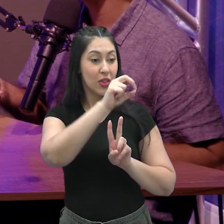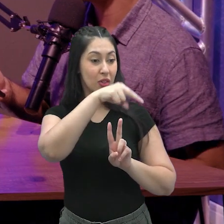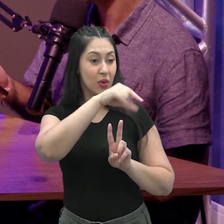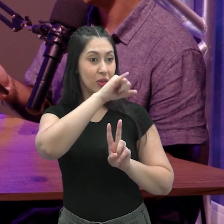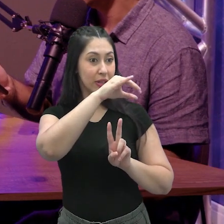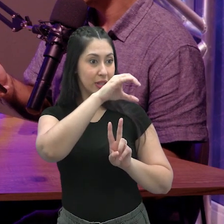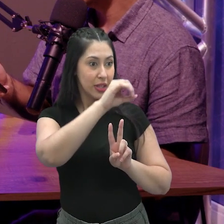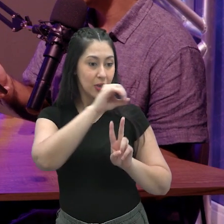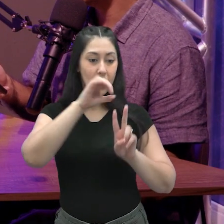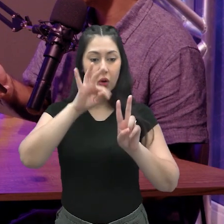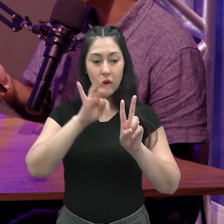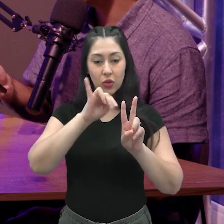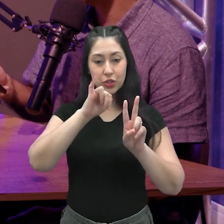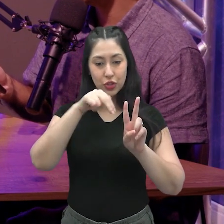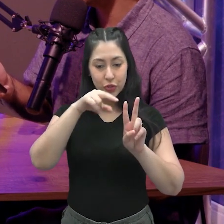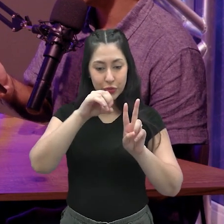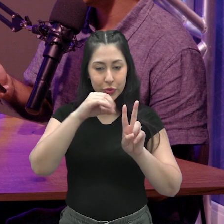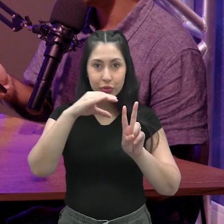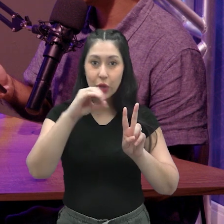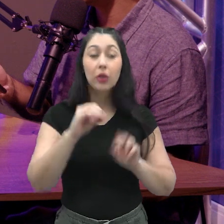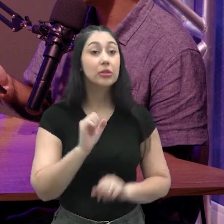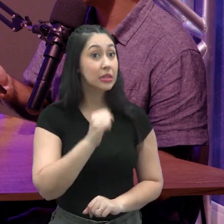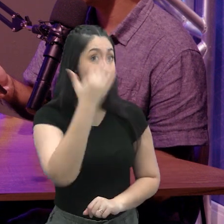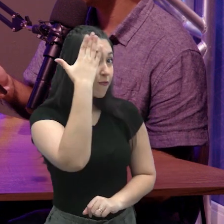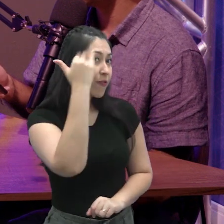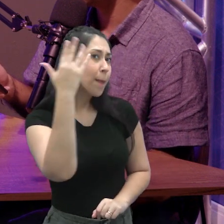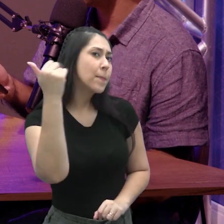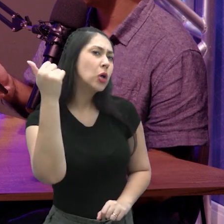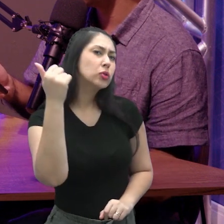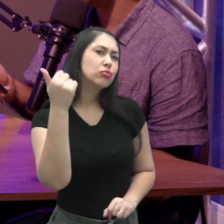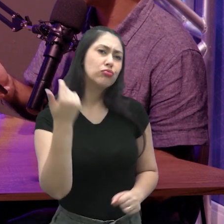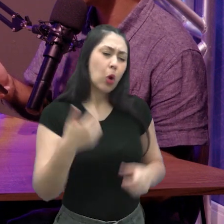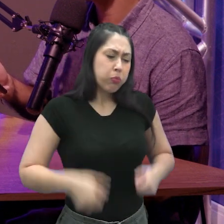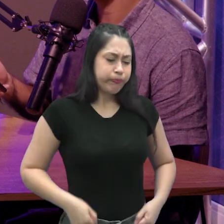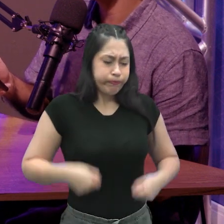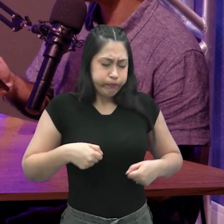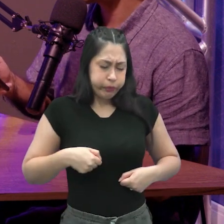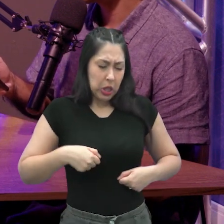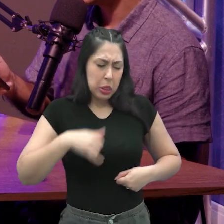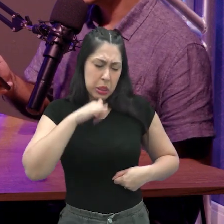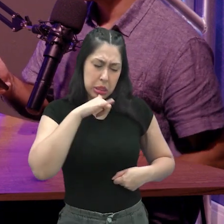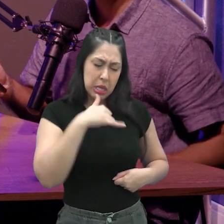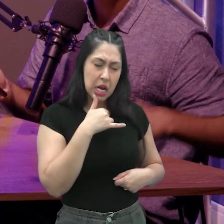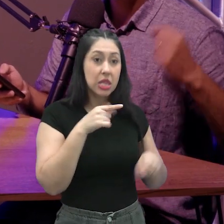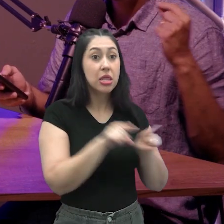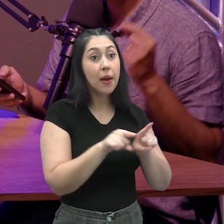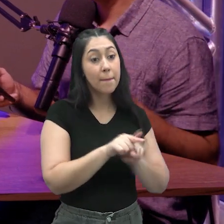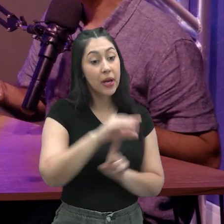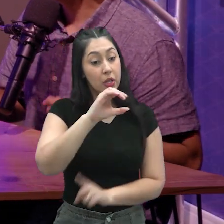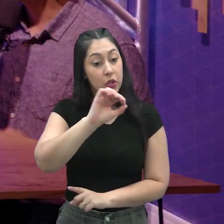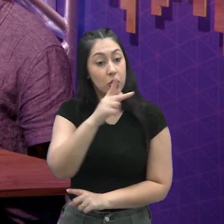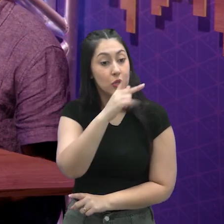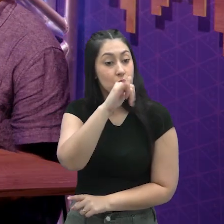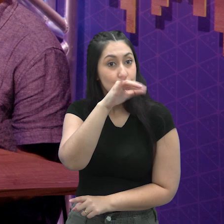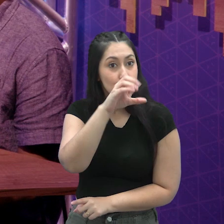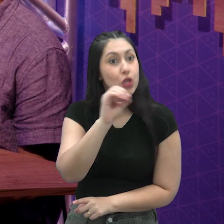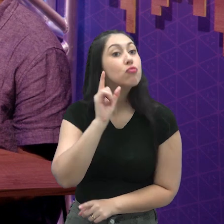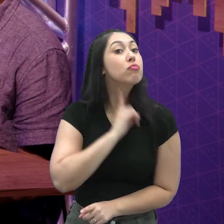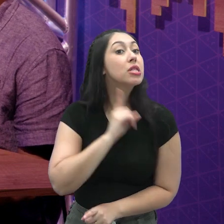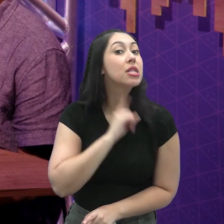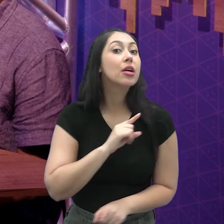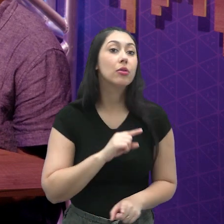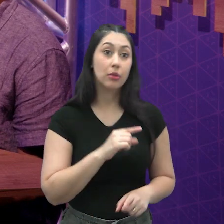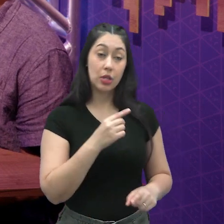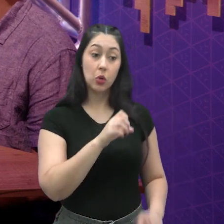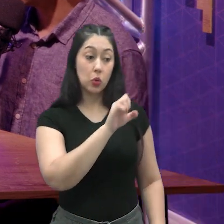Tonico e Tinoco, que ficou muito conhecido pelas canções Tristeza do Jeca e também Chico Mineiro, que ficou imortalizada